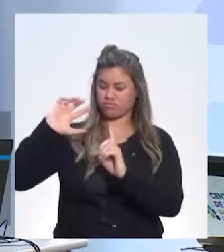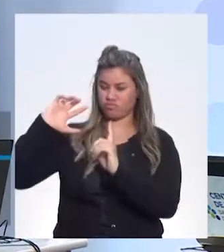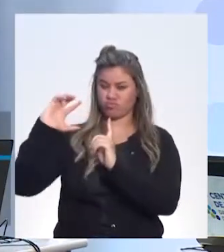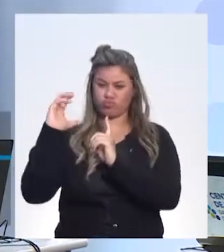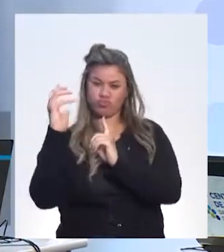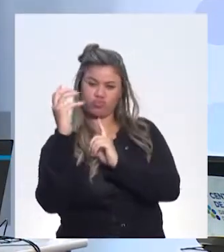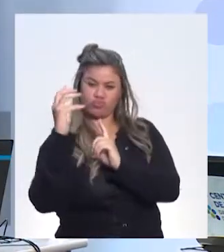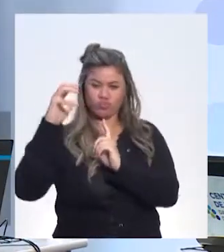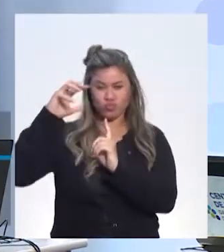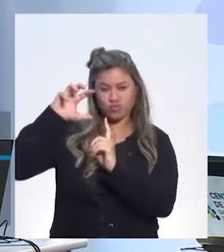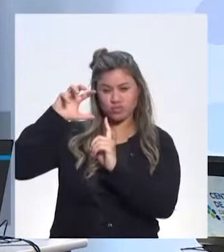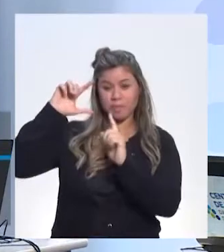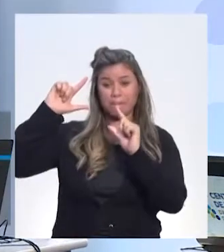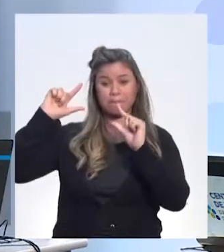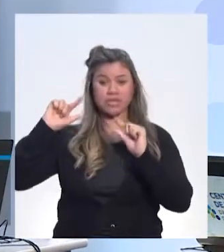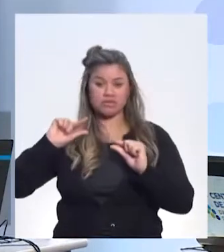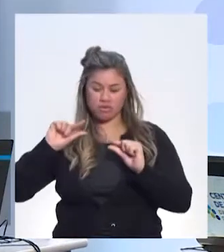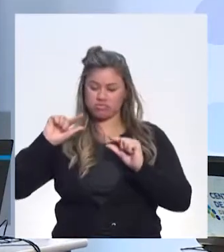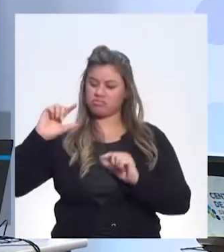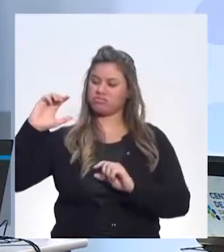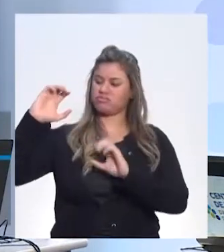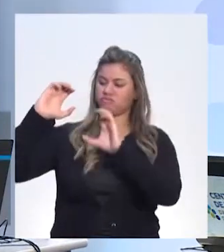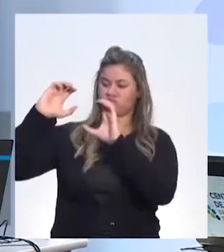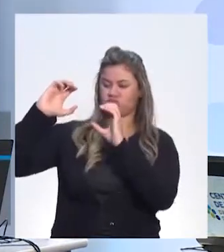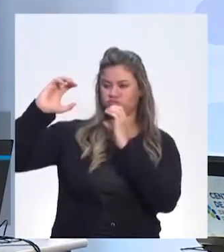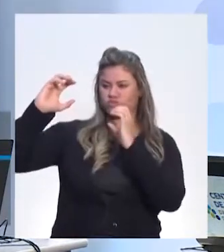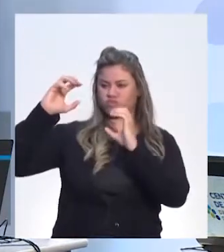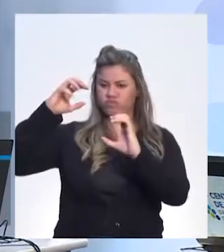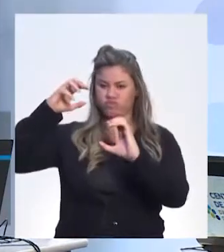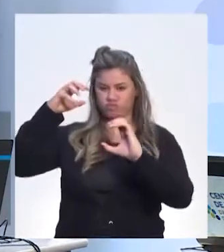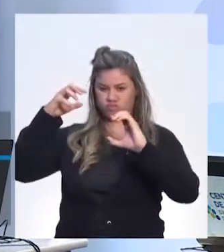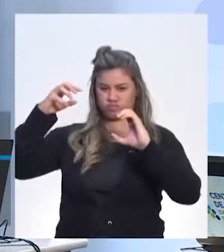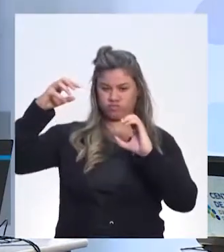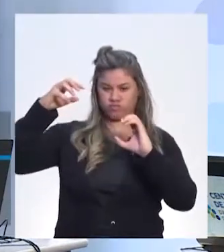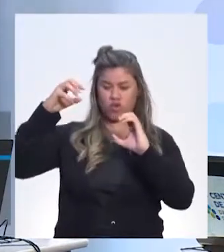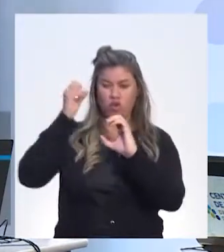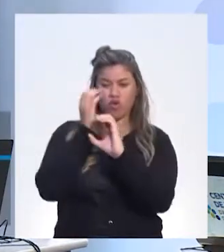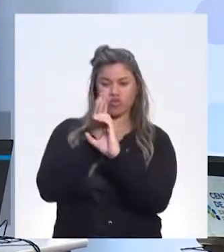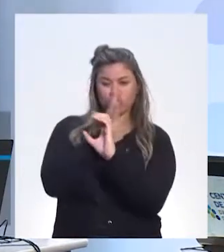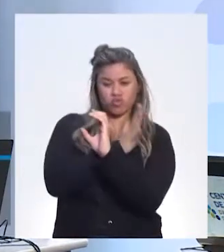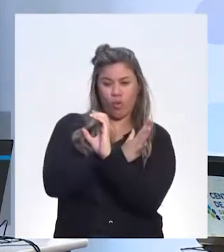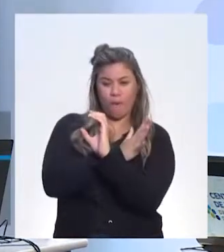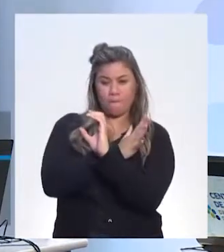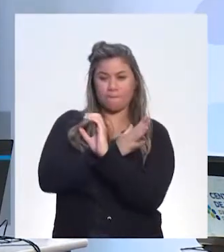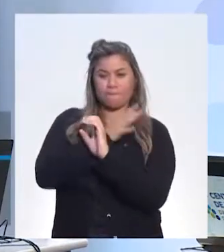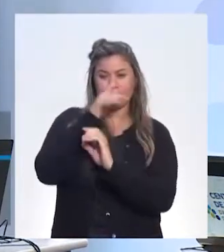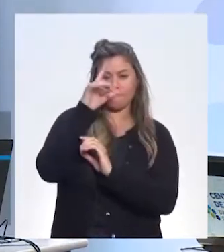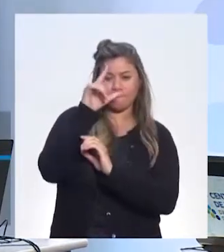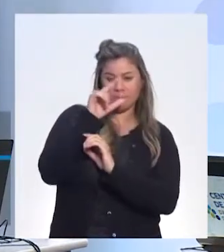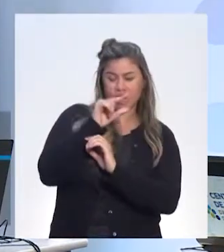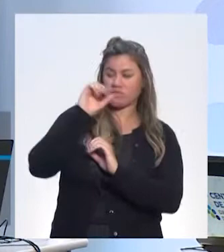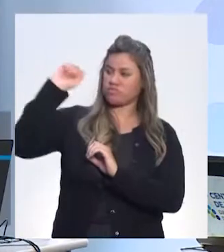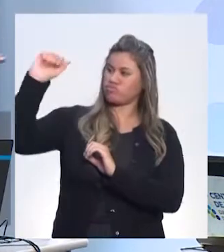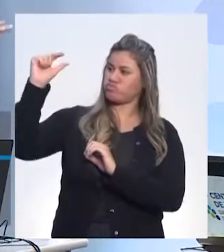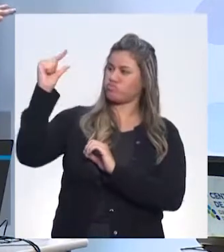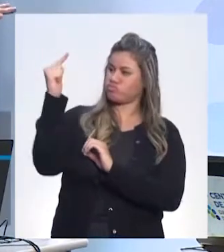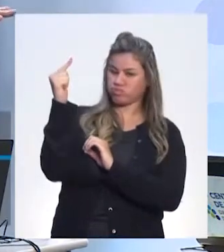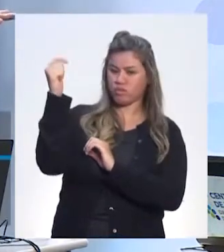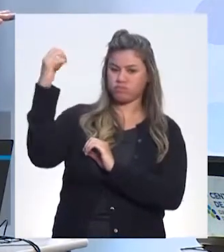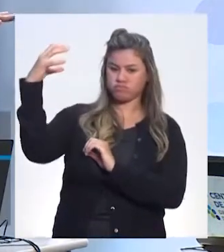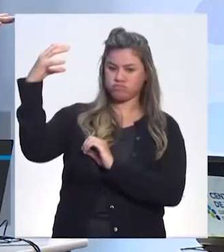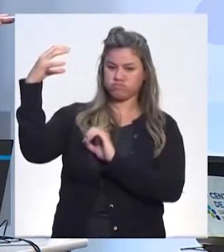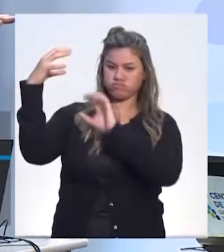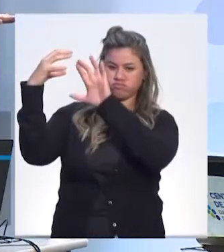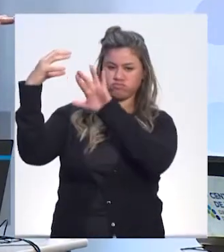menor. Então, quanto menor a inclinação, maior a sombra, né? Então, eu tenho o Sol batendo, a